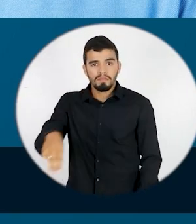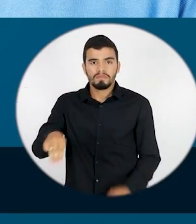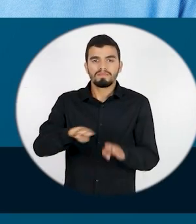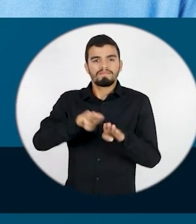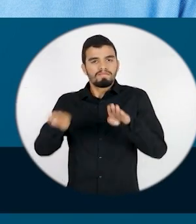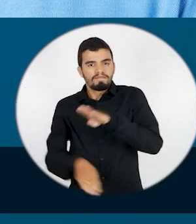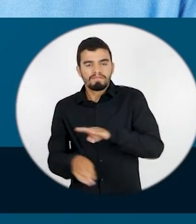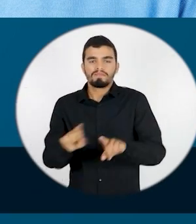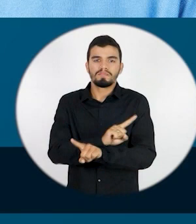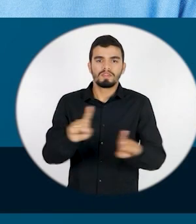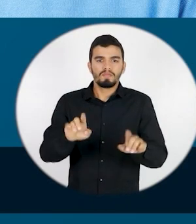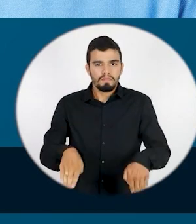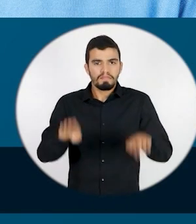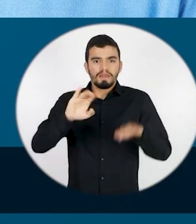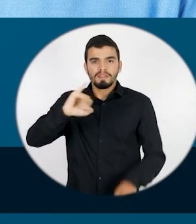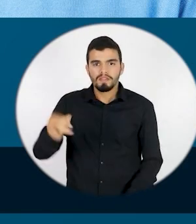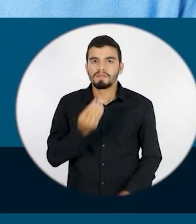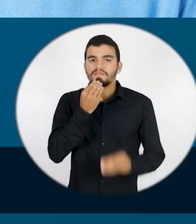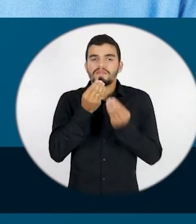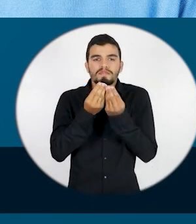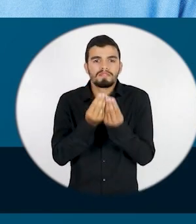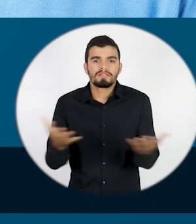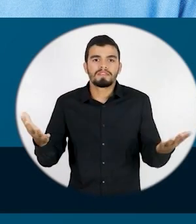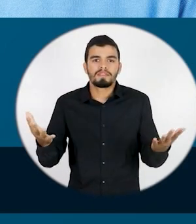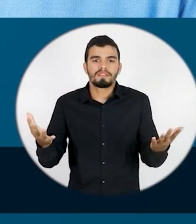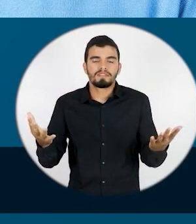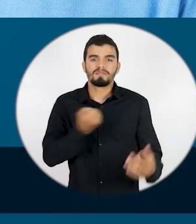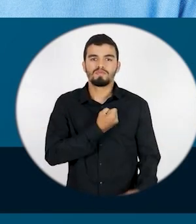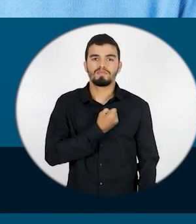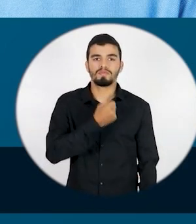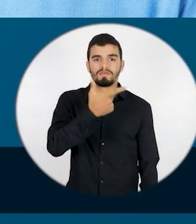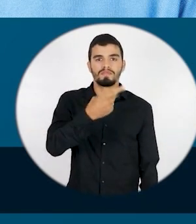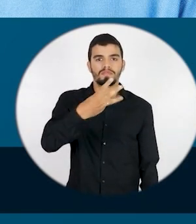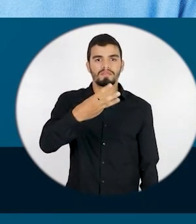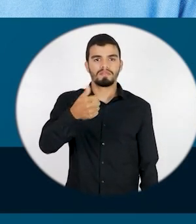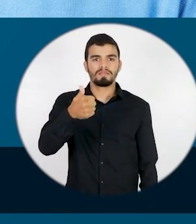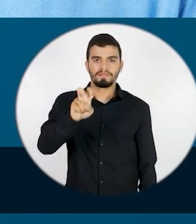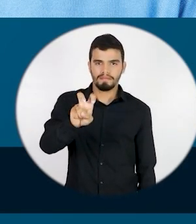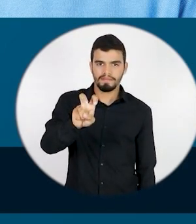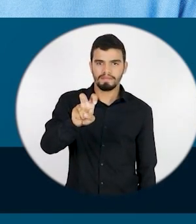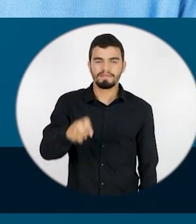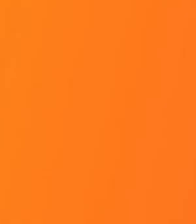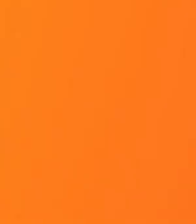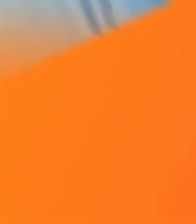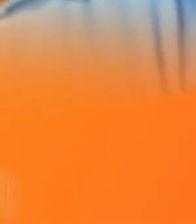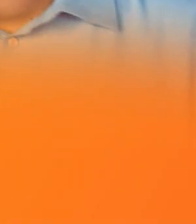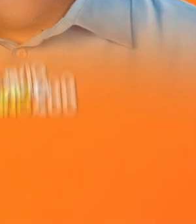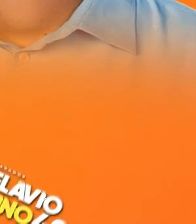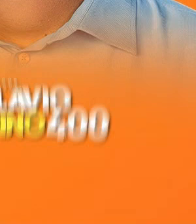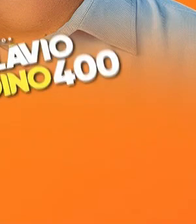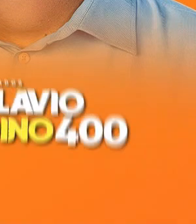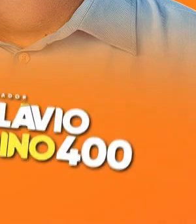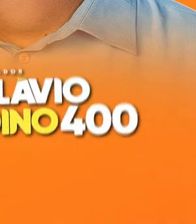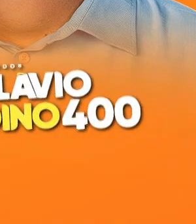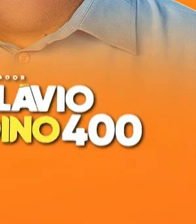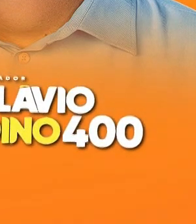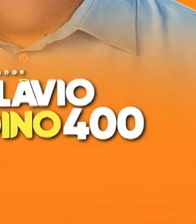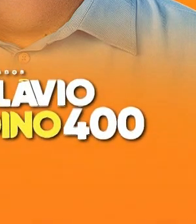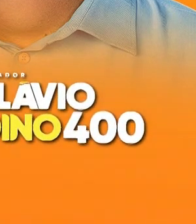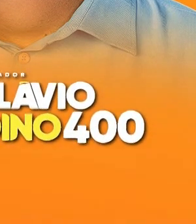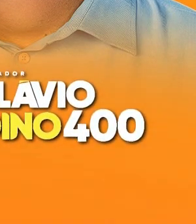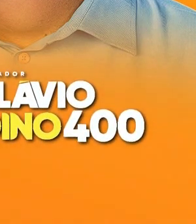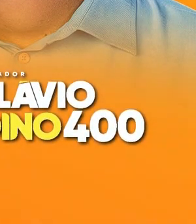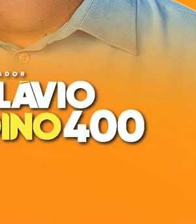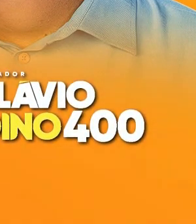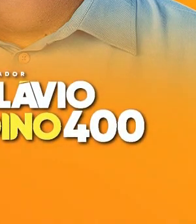menos desigualdade e mais oportunidade. Meu número é 2315. Vote nos candidatos do Brandão